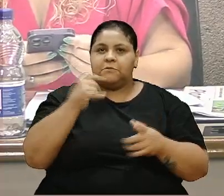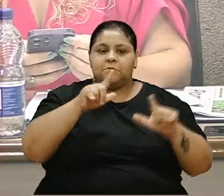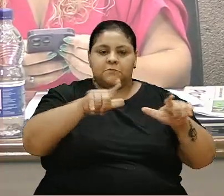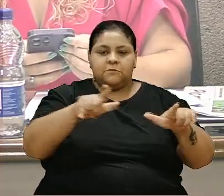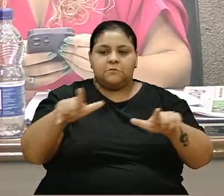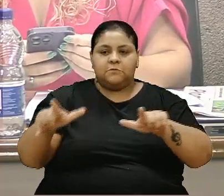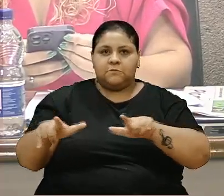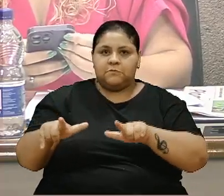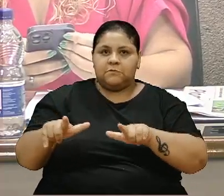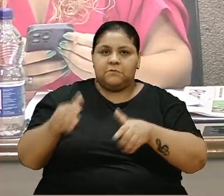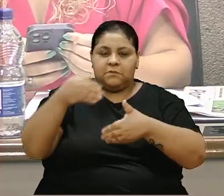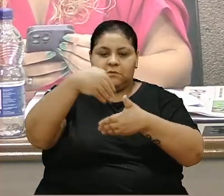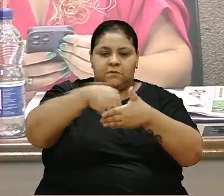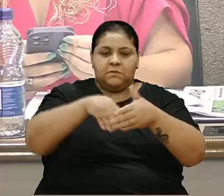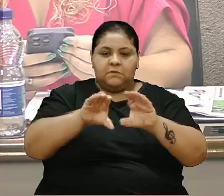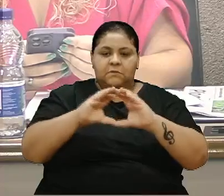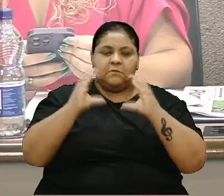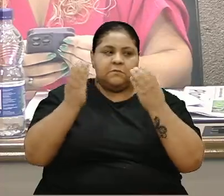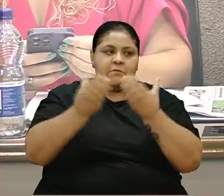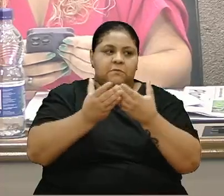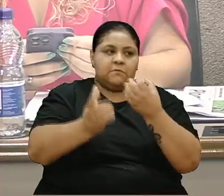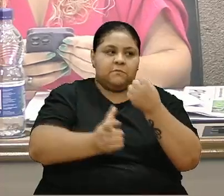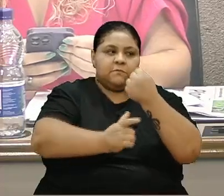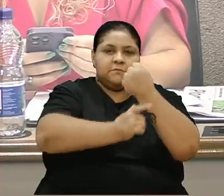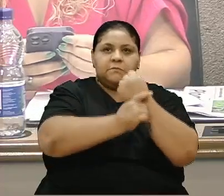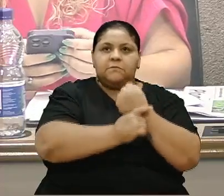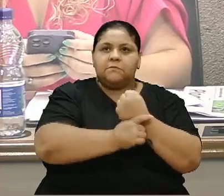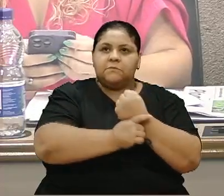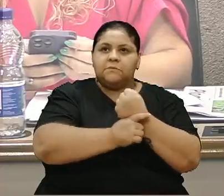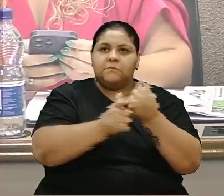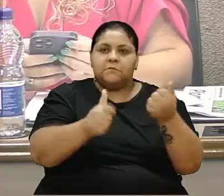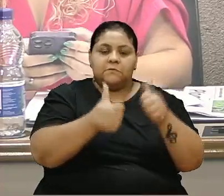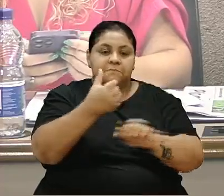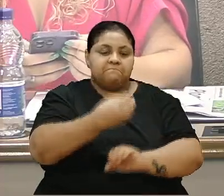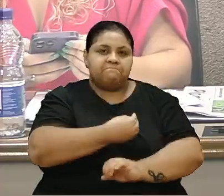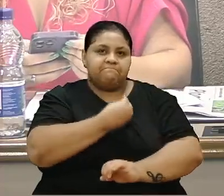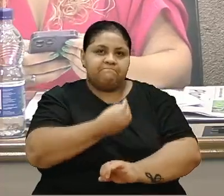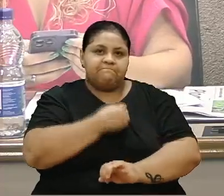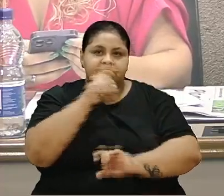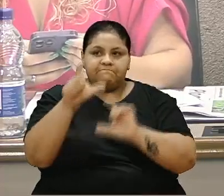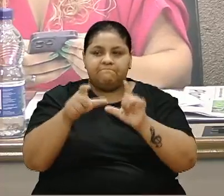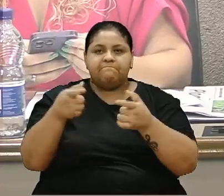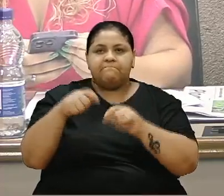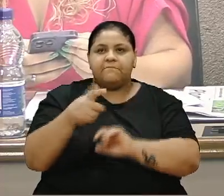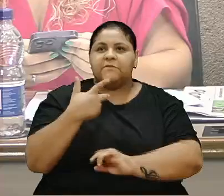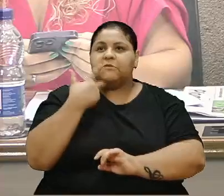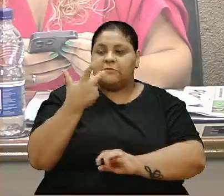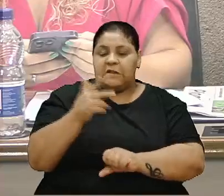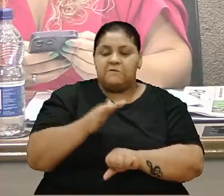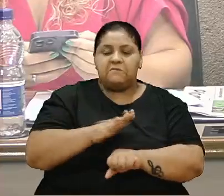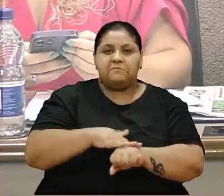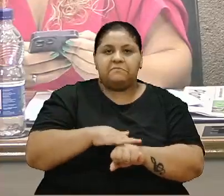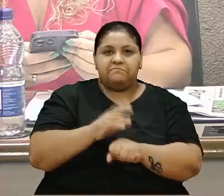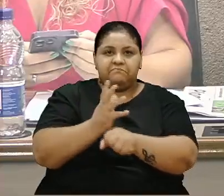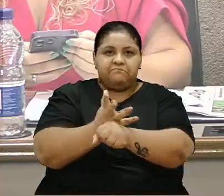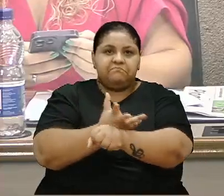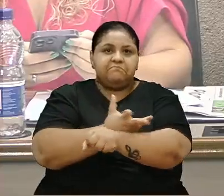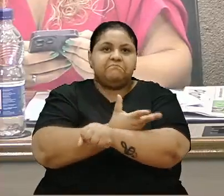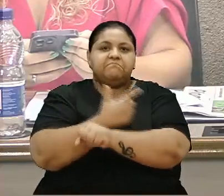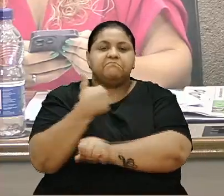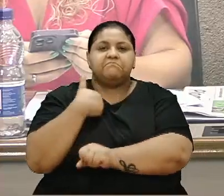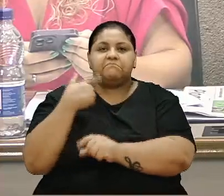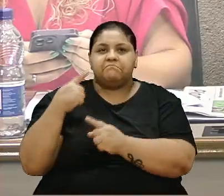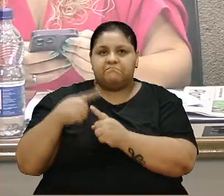este na comunidade, garantindo então a qualidade de vida a quem precisa. E confesso que foi um momento muito emocionado para mim